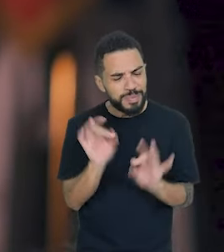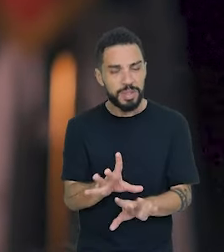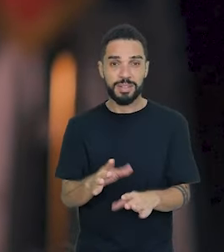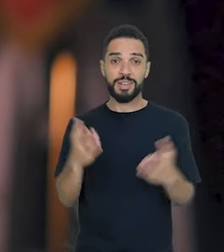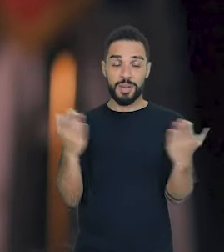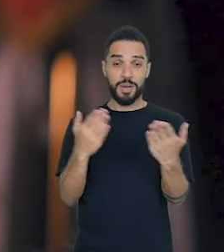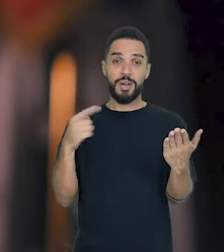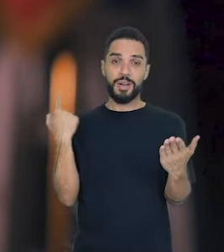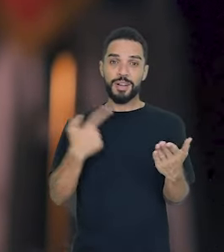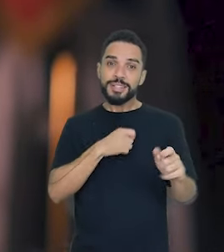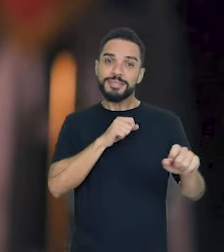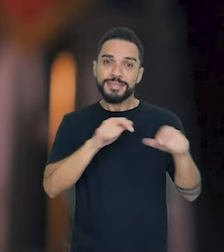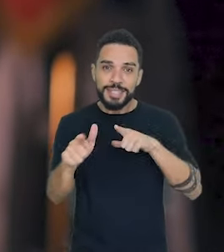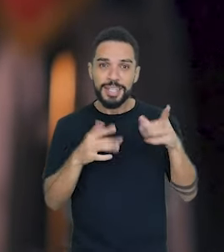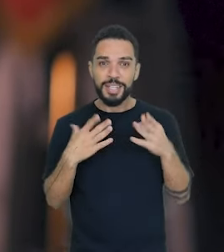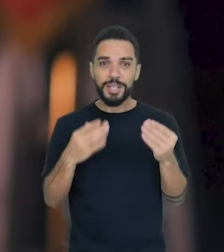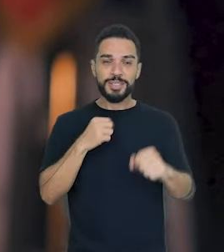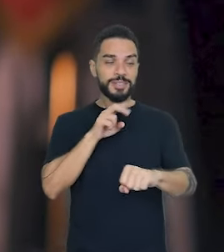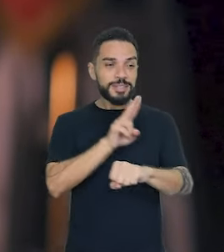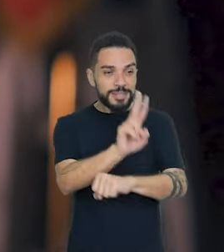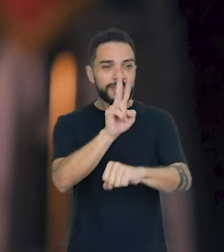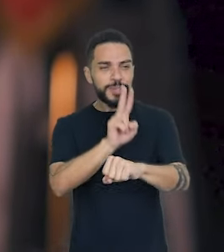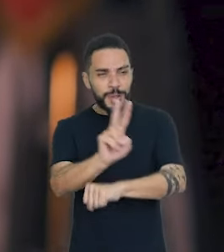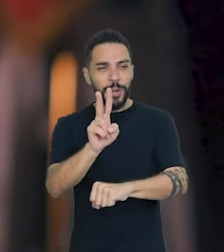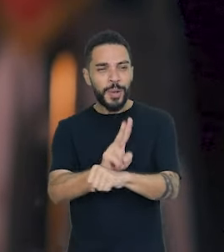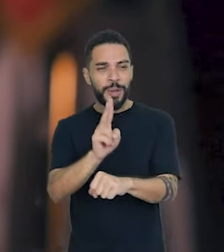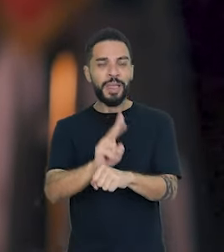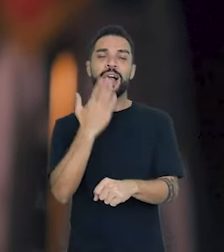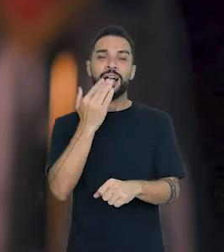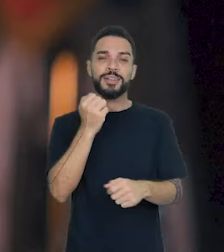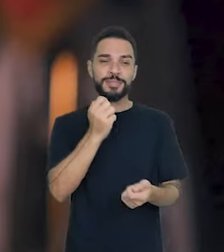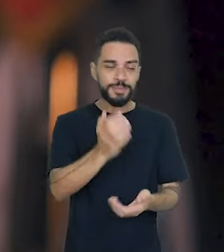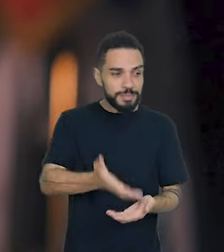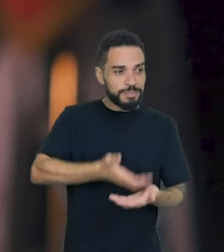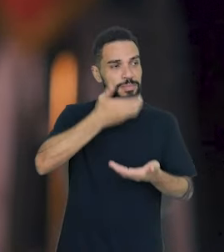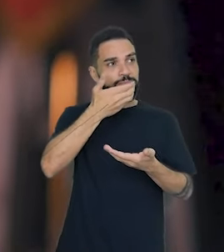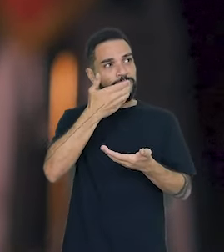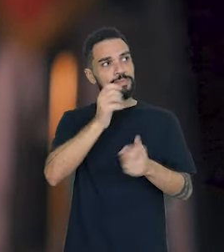Hoje a gente, graças a Deus, a gente consegue dar uniforme para eles, dar lanche para eles.